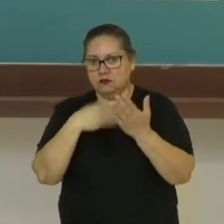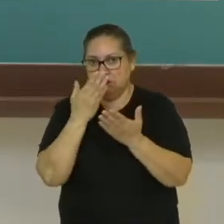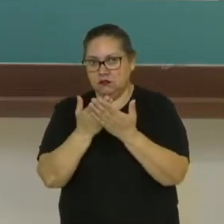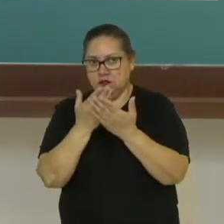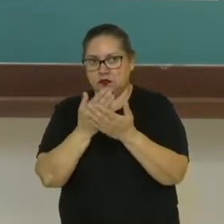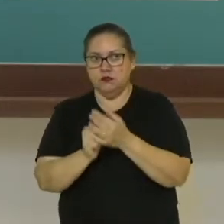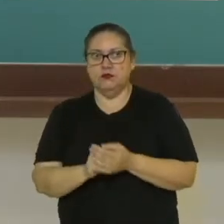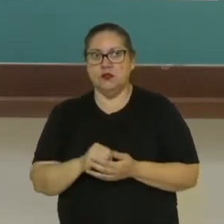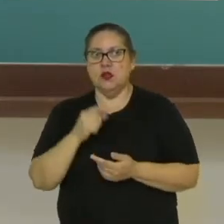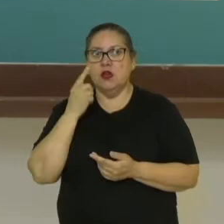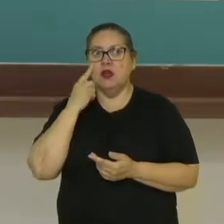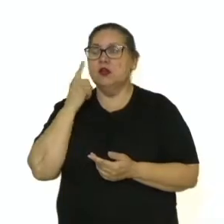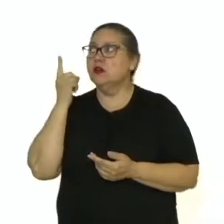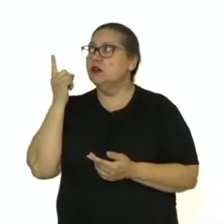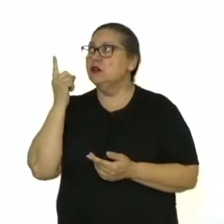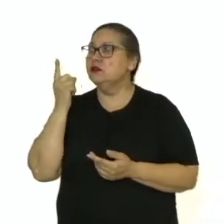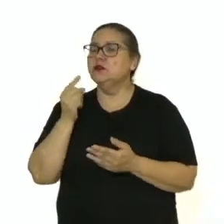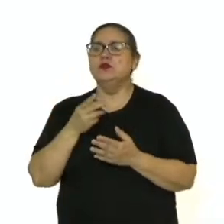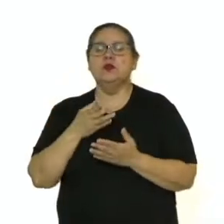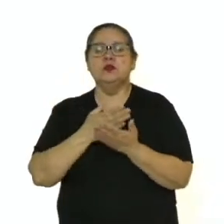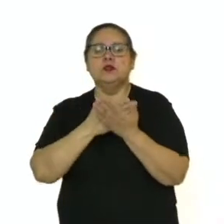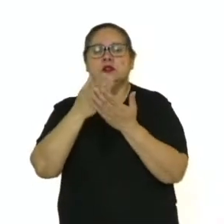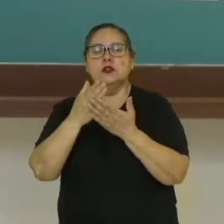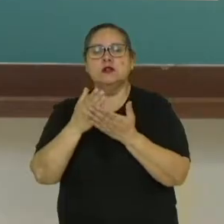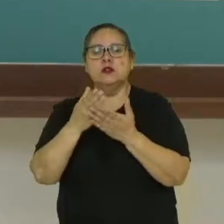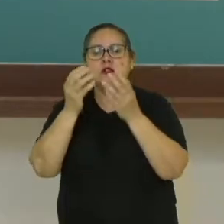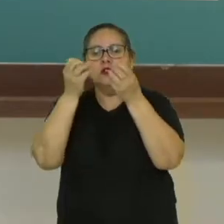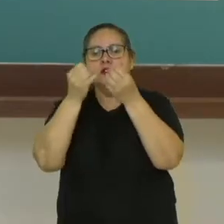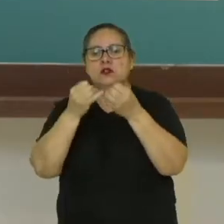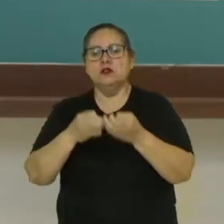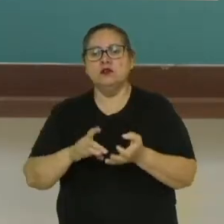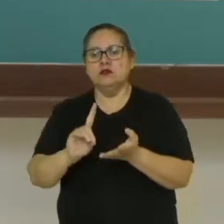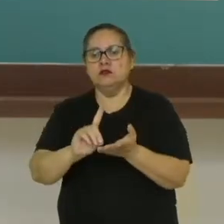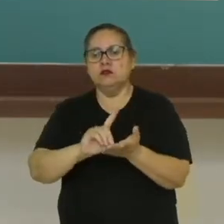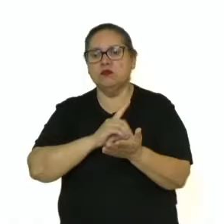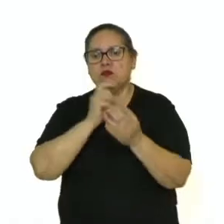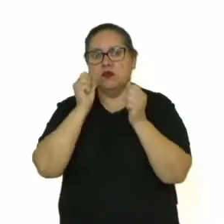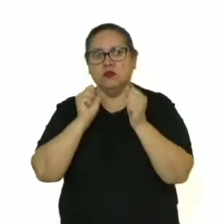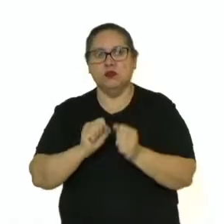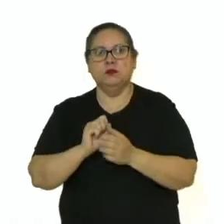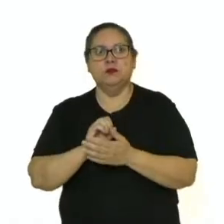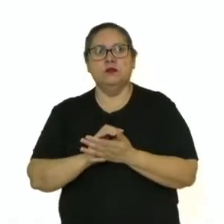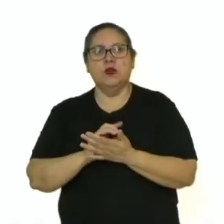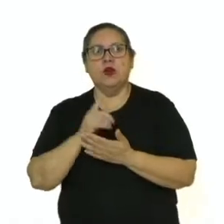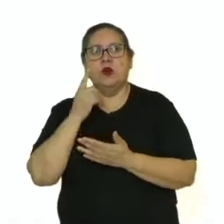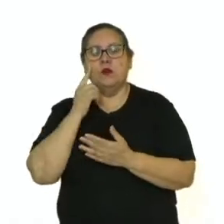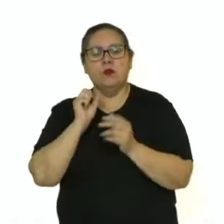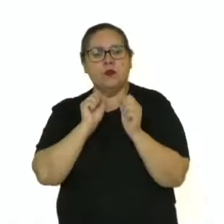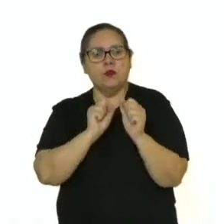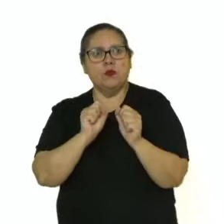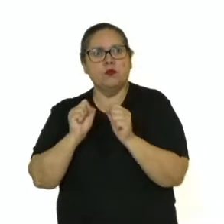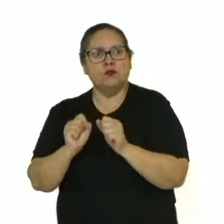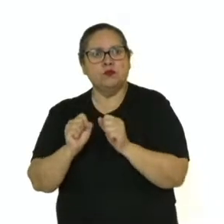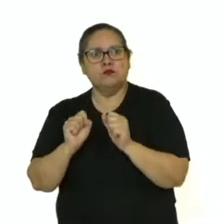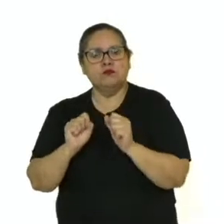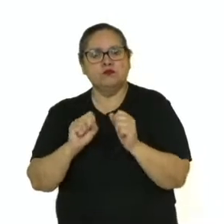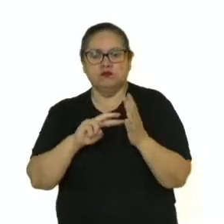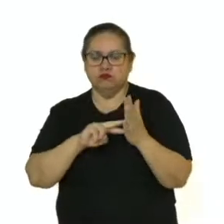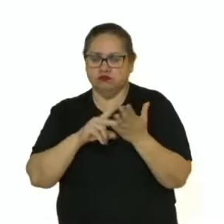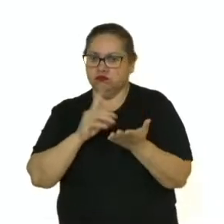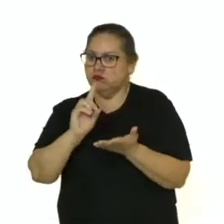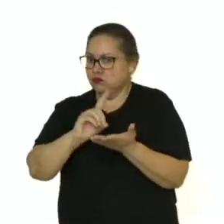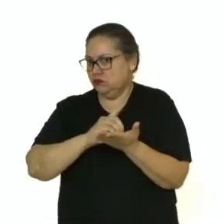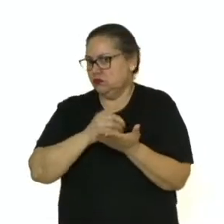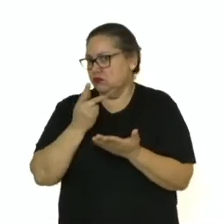aula. Vamos começar então com a definição de poder. Poder, segundo o